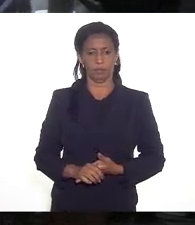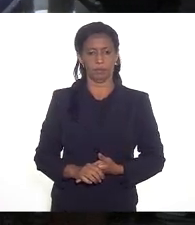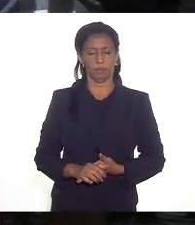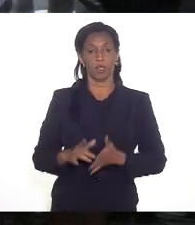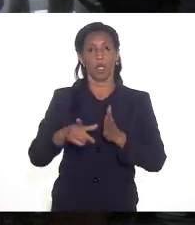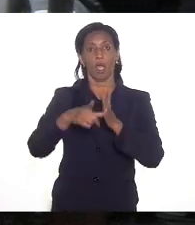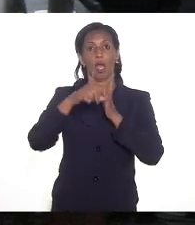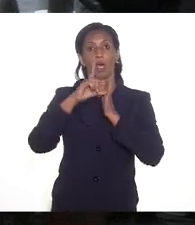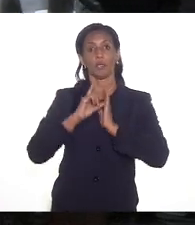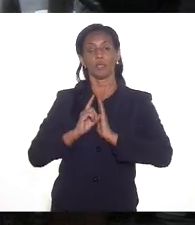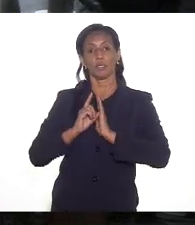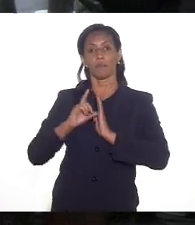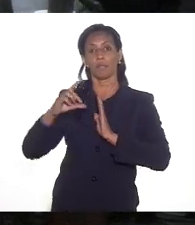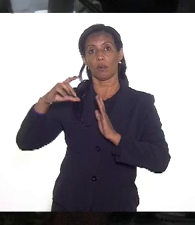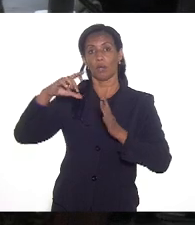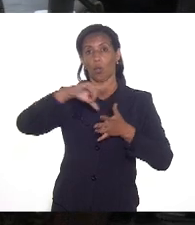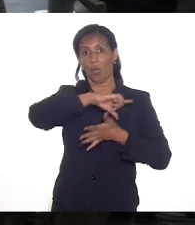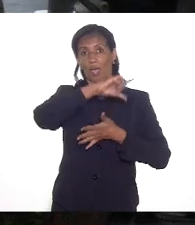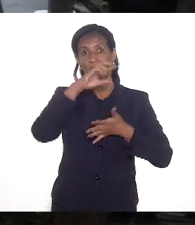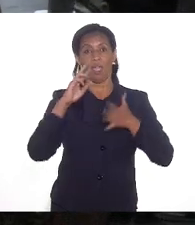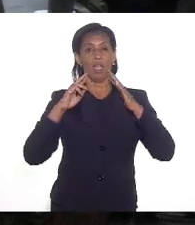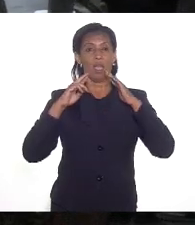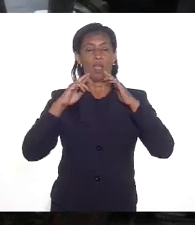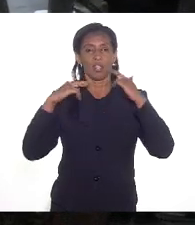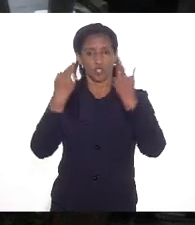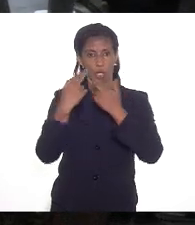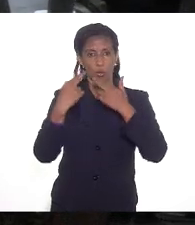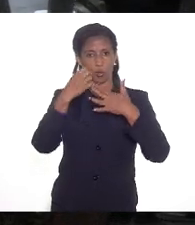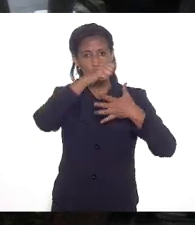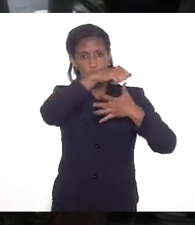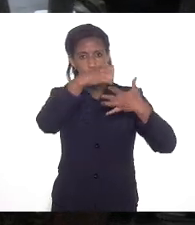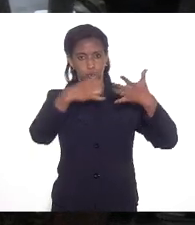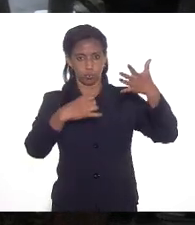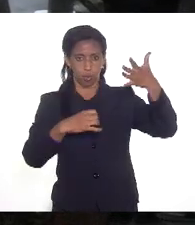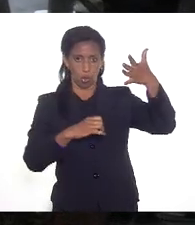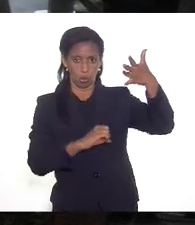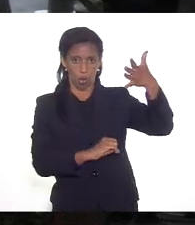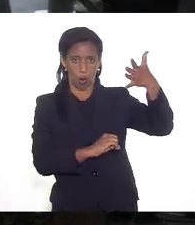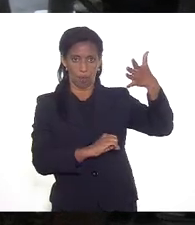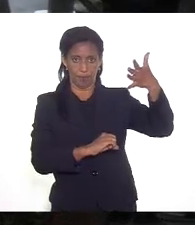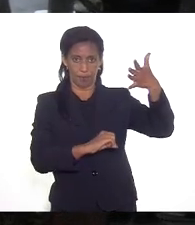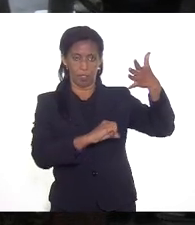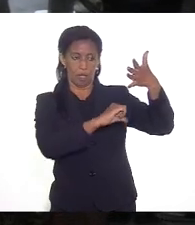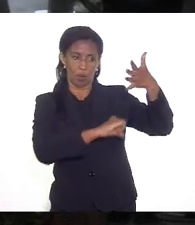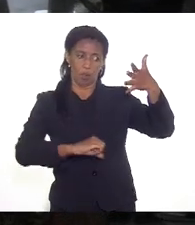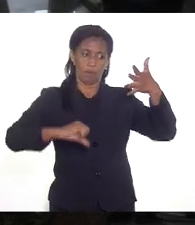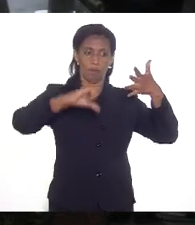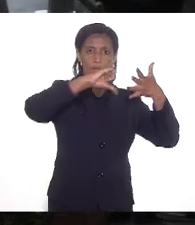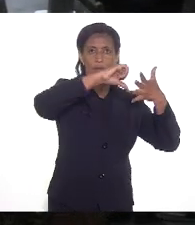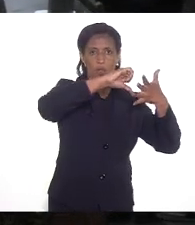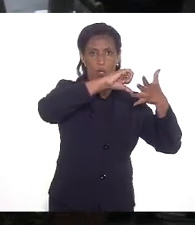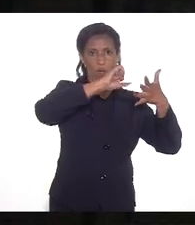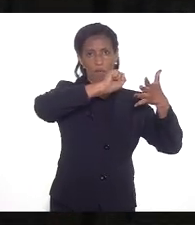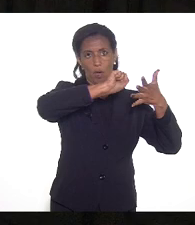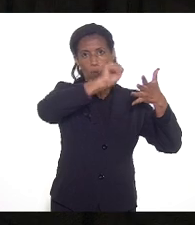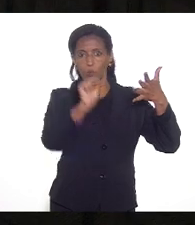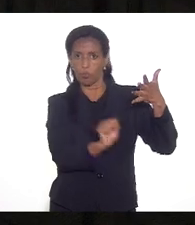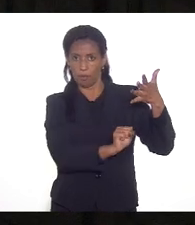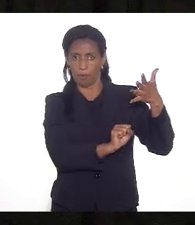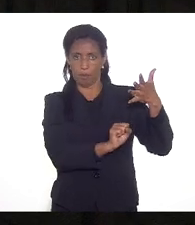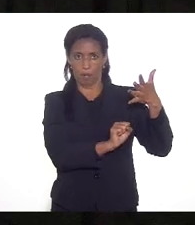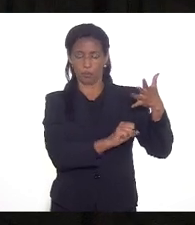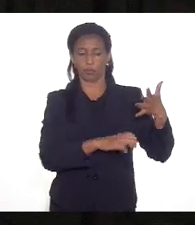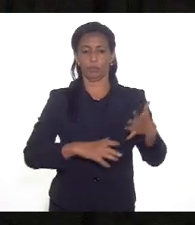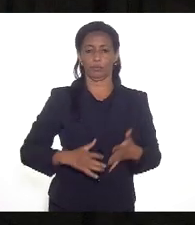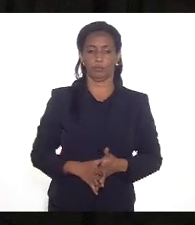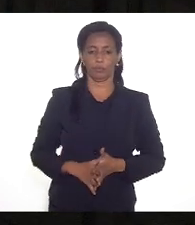a antecipação da 9ª sessão desfavor da oitava Então vamos agora a nona seu presidente